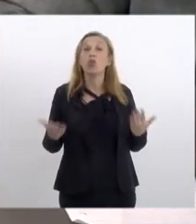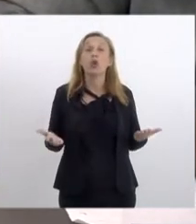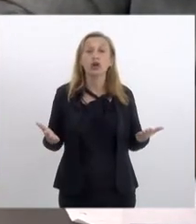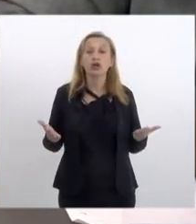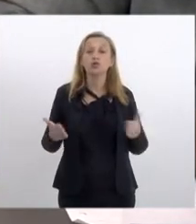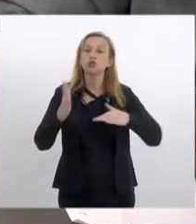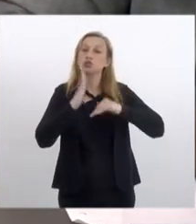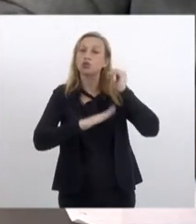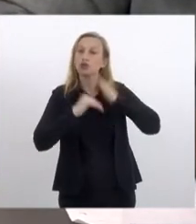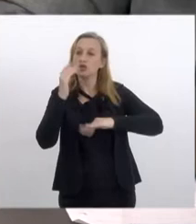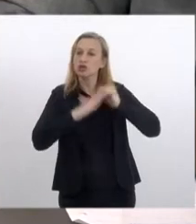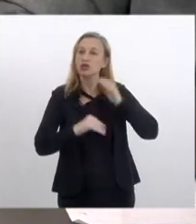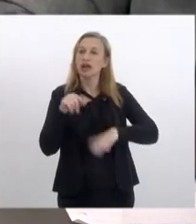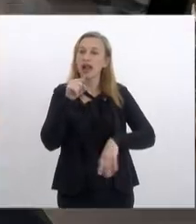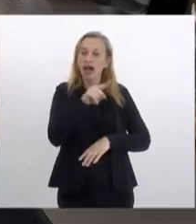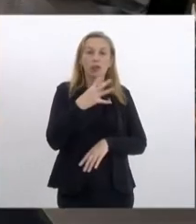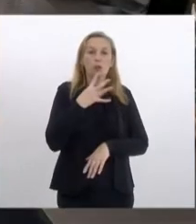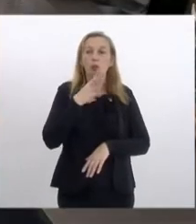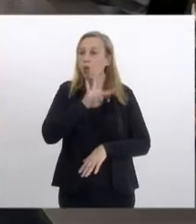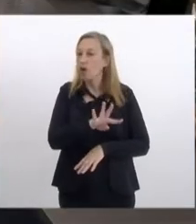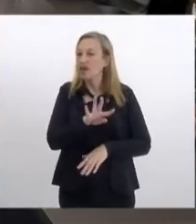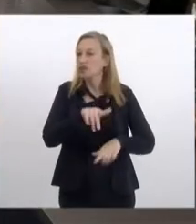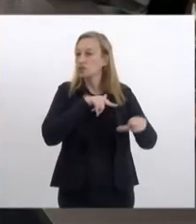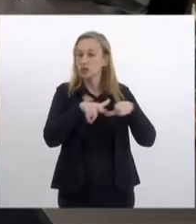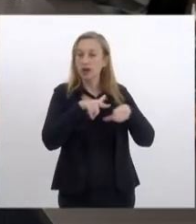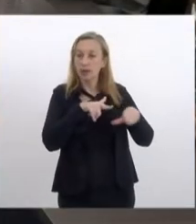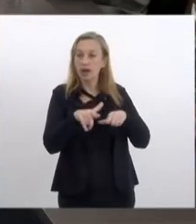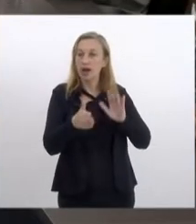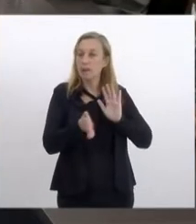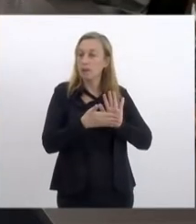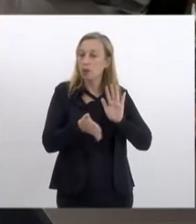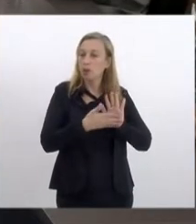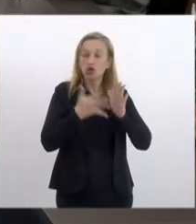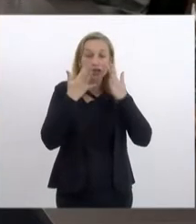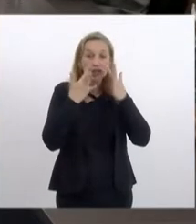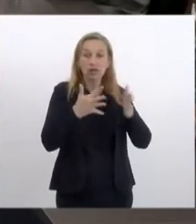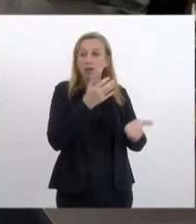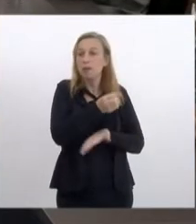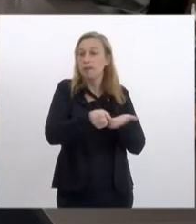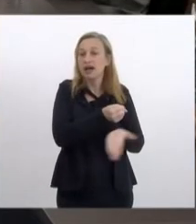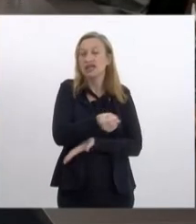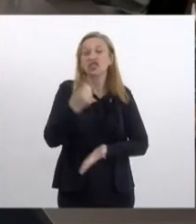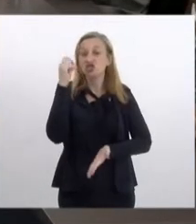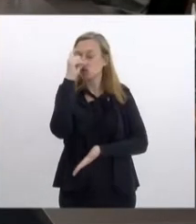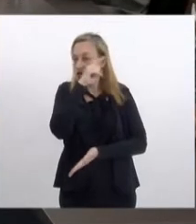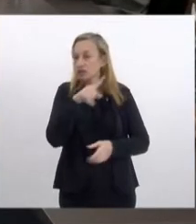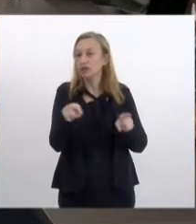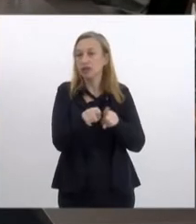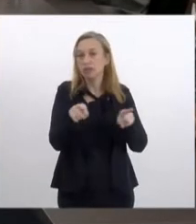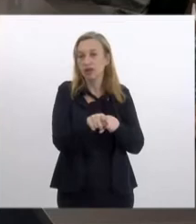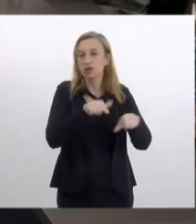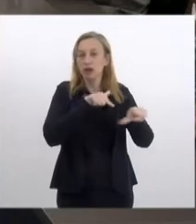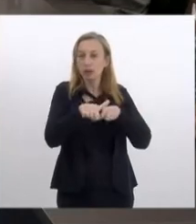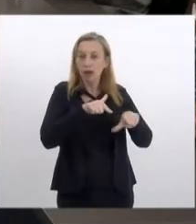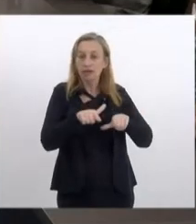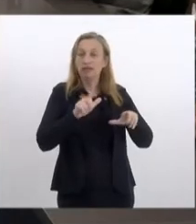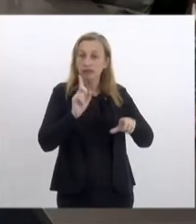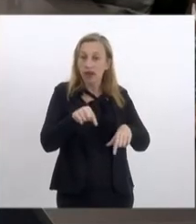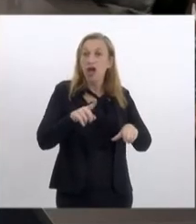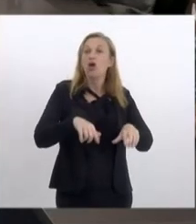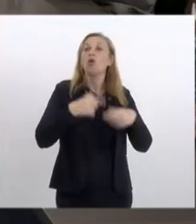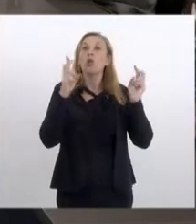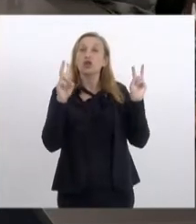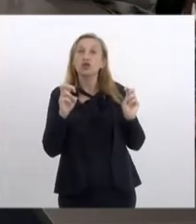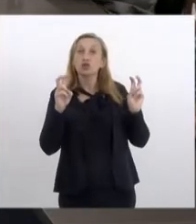os profissionais que estão lá não conhecem esse trabalho, o que é a proposta da atenção básica, isso dificulta também o trabalho, né? Na questão